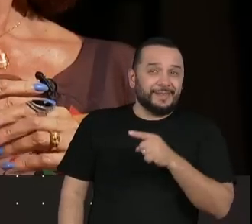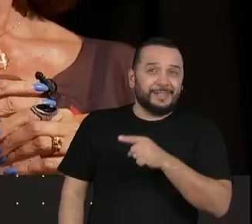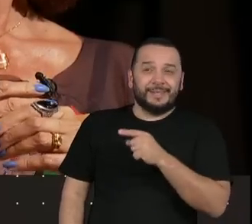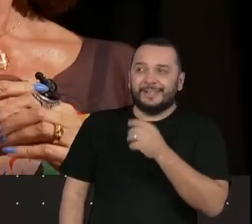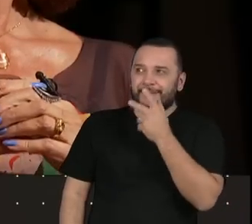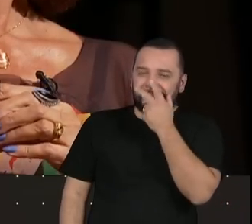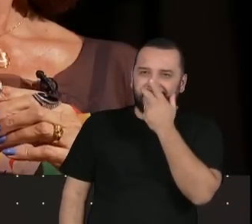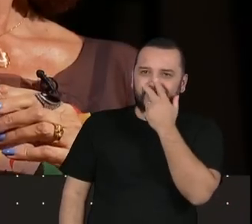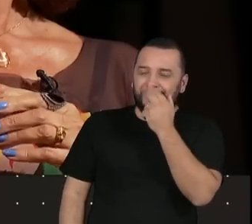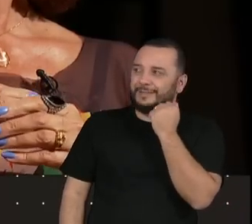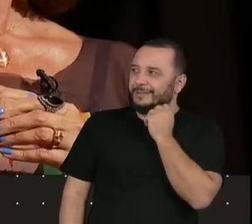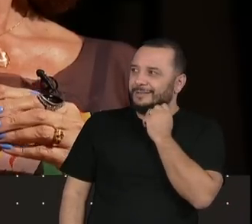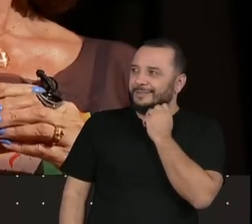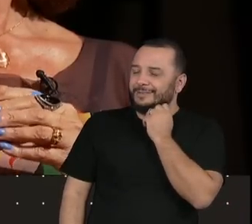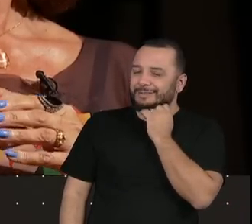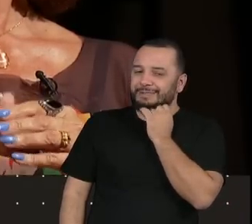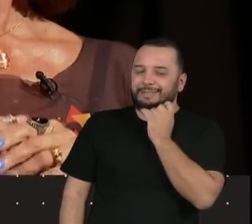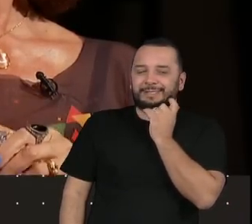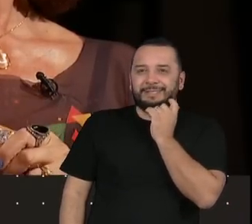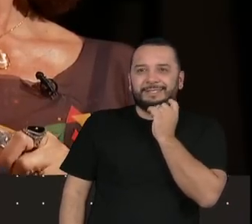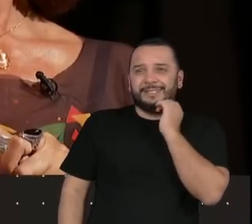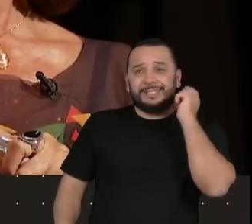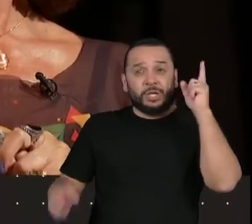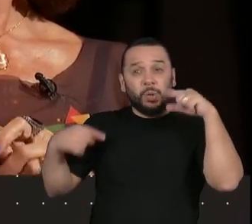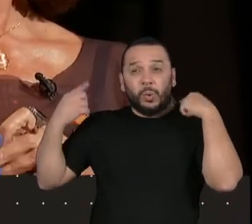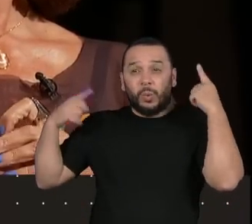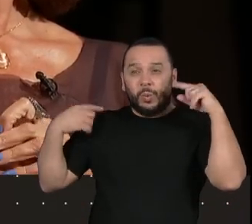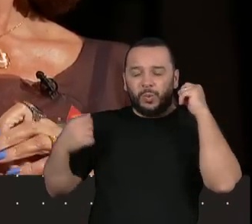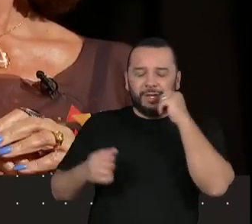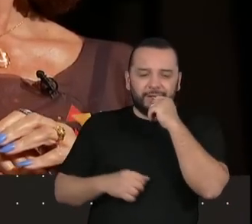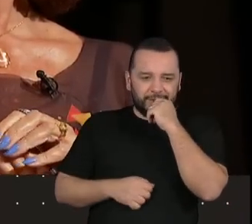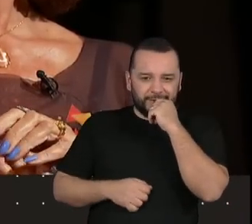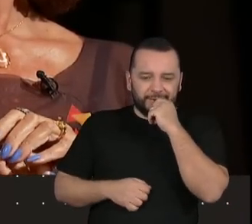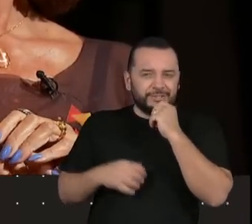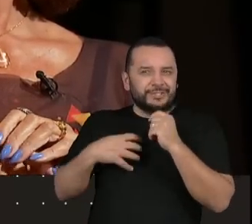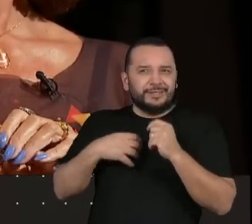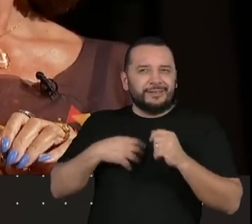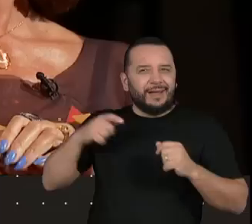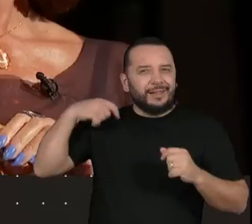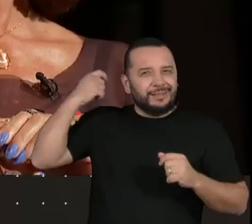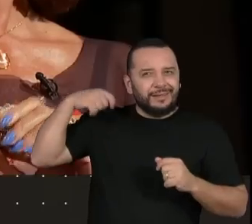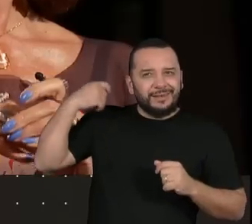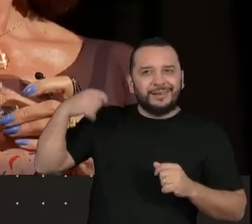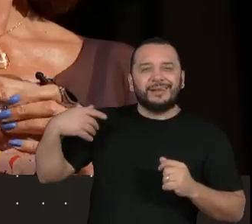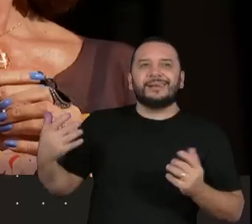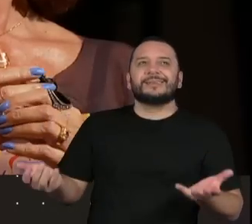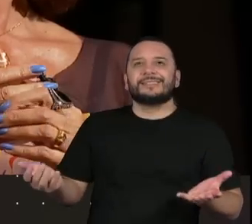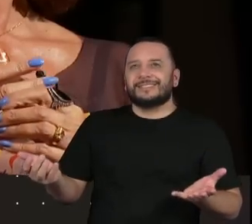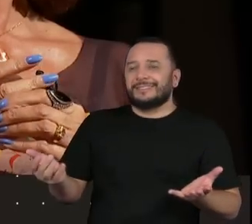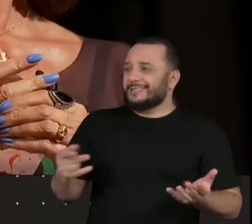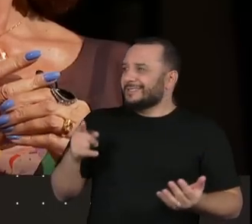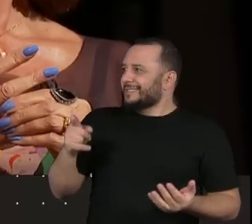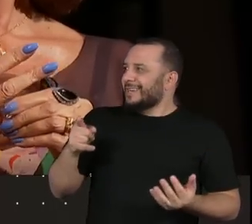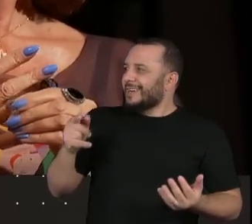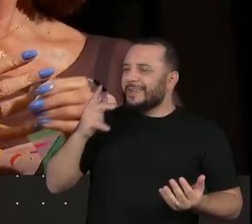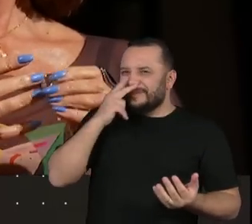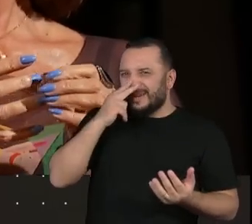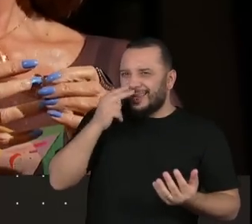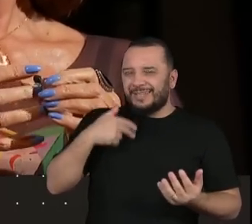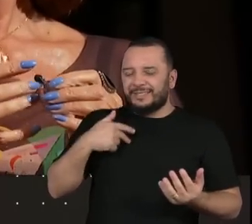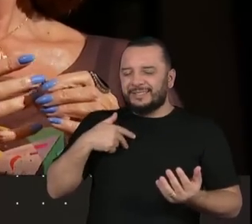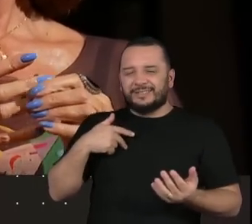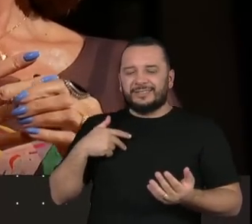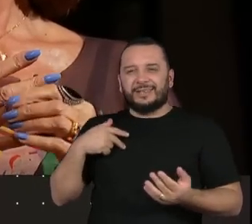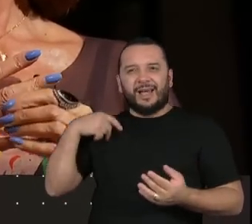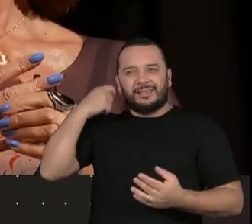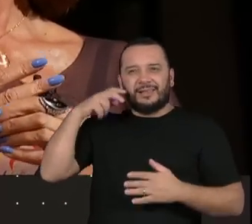cena que eu acho maravilhosa, uma loucura de atriz, assim, é um furacão.